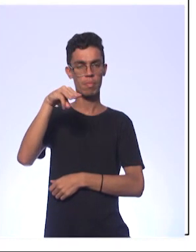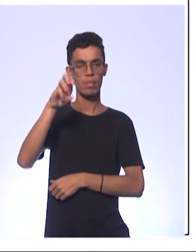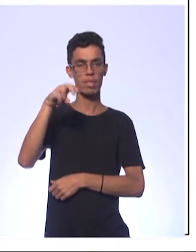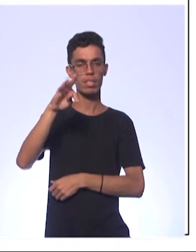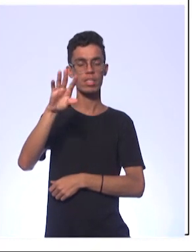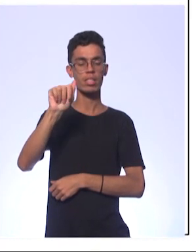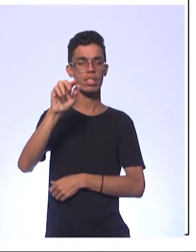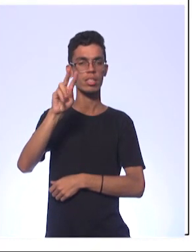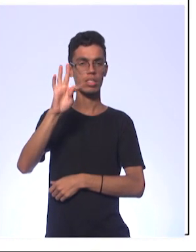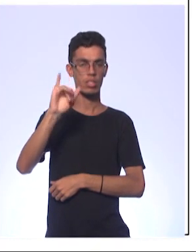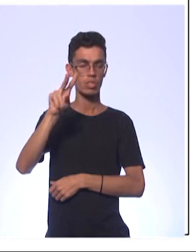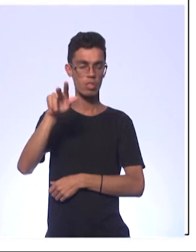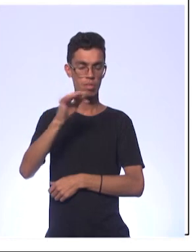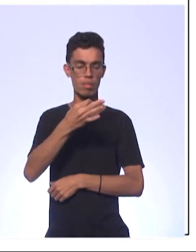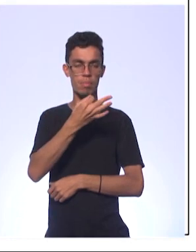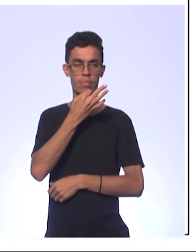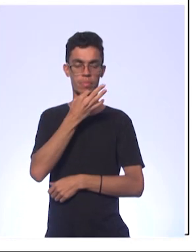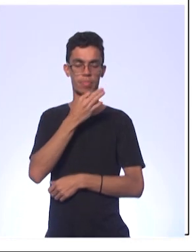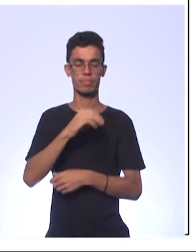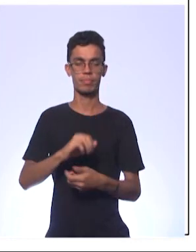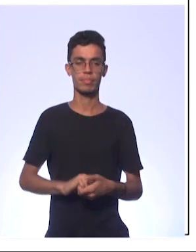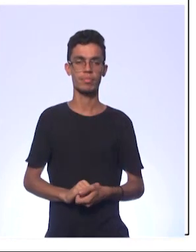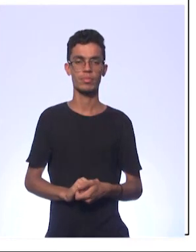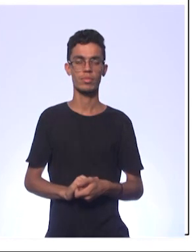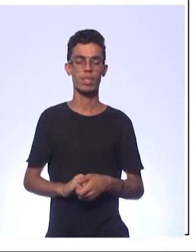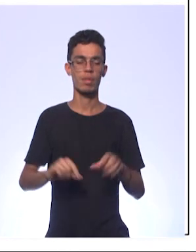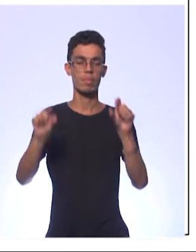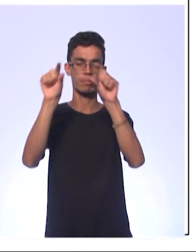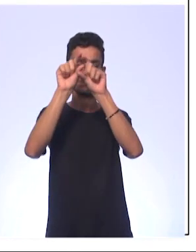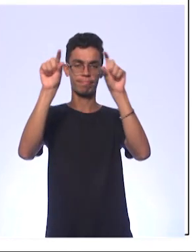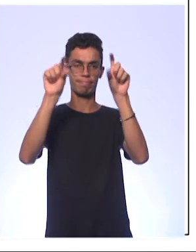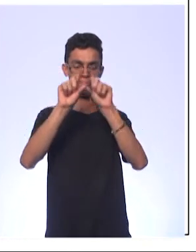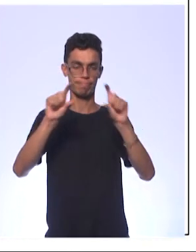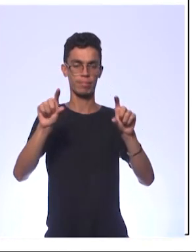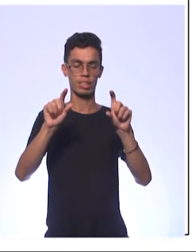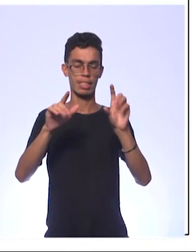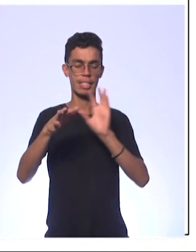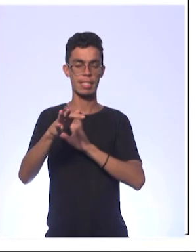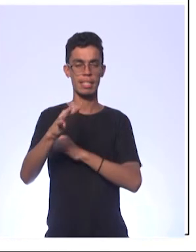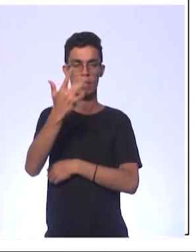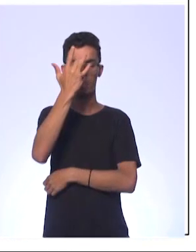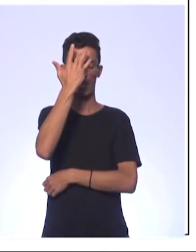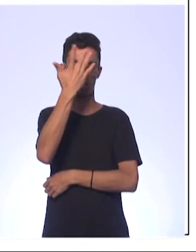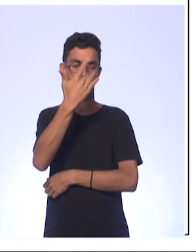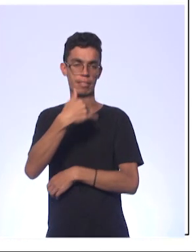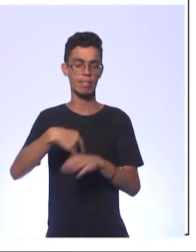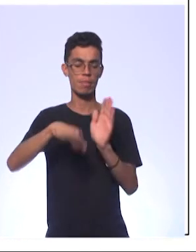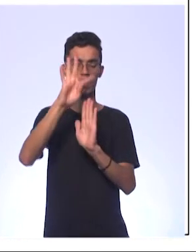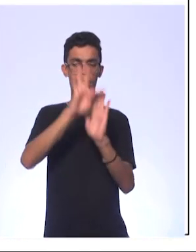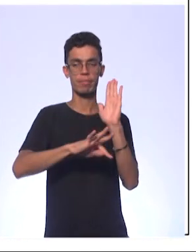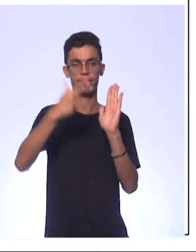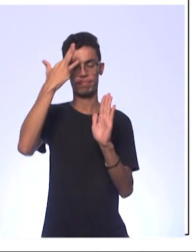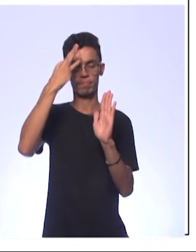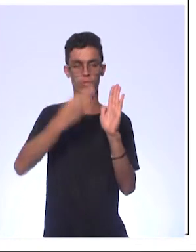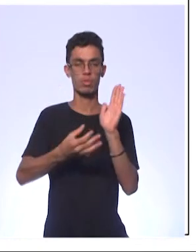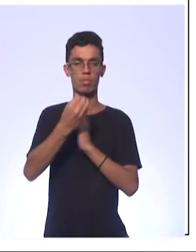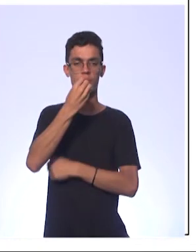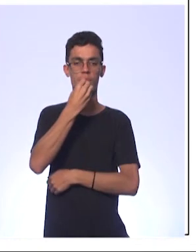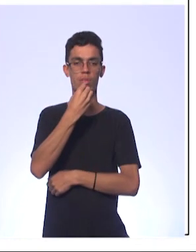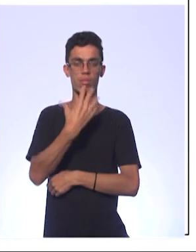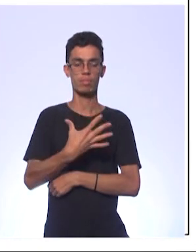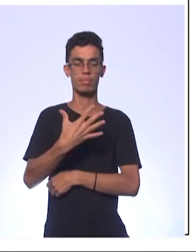ele precisa ter essa clareza de que o argumento é o quê? Ele reforça uma tese. Então, um bom argumento, ele é compreendido ali com